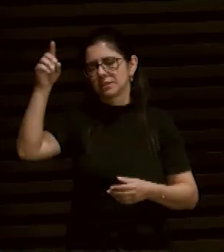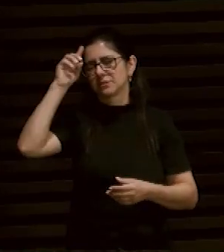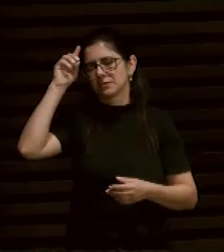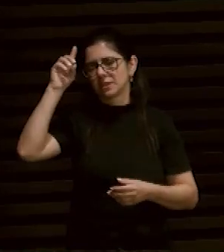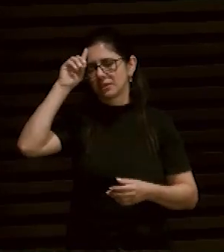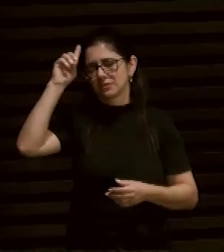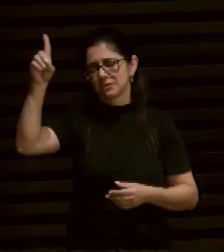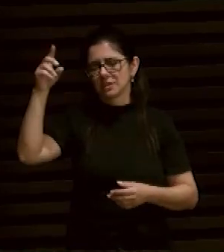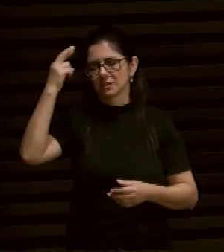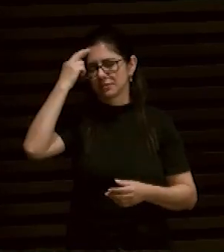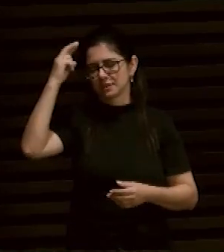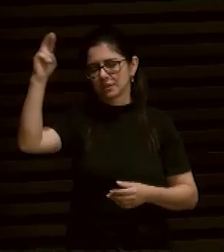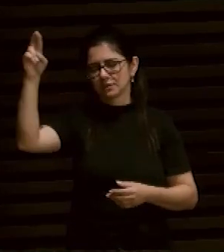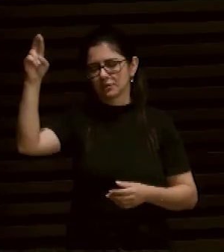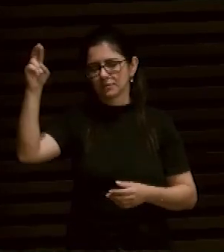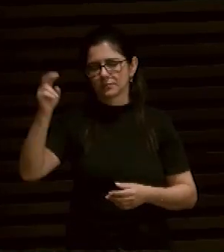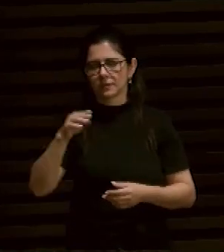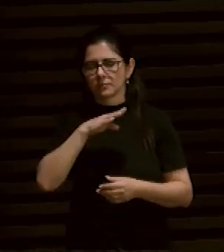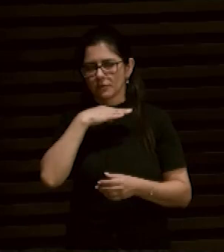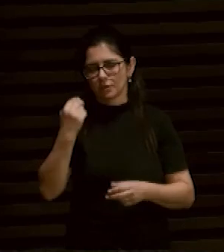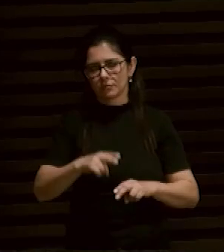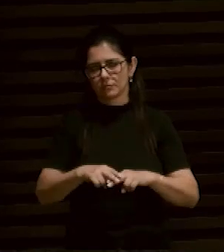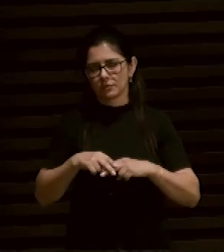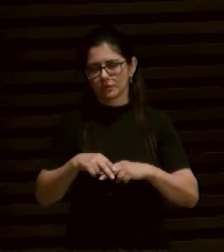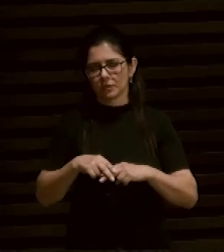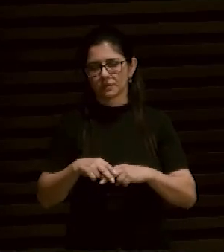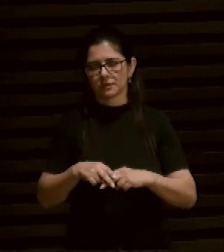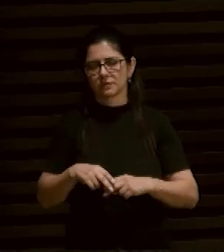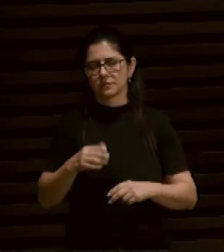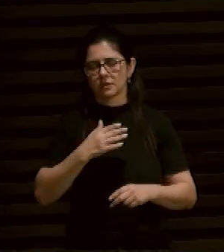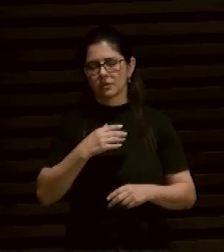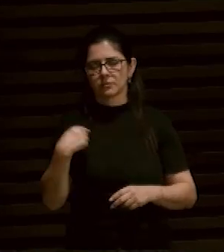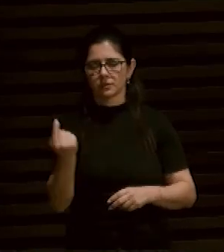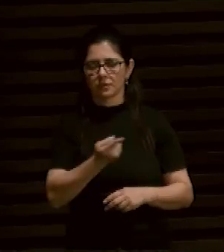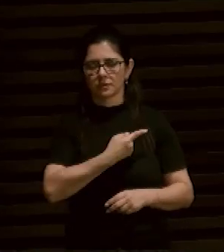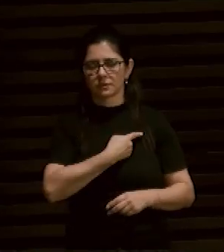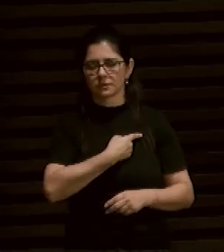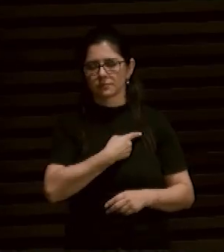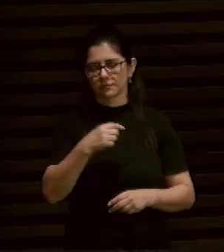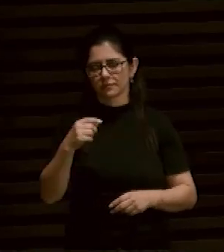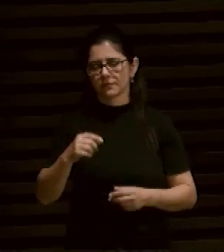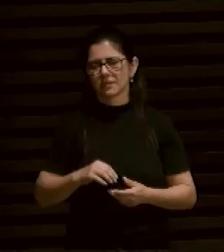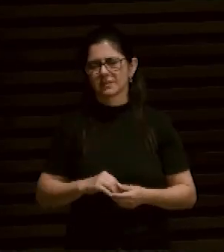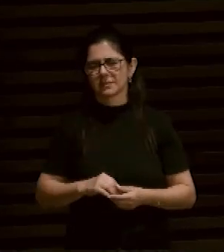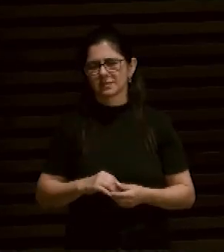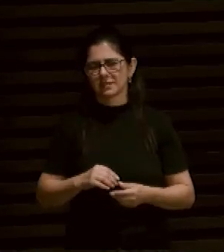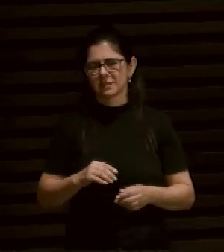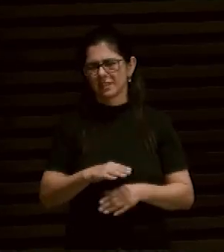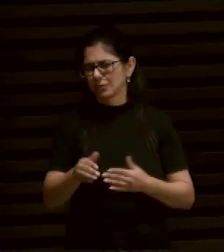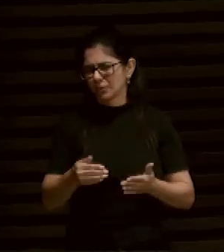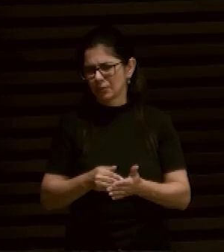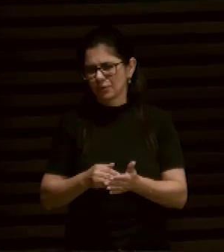que Teu Filho morreu e por nós também ressuscitou, Pai. Que a gente não perca esse dia, mas que em tudo que nós fizermos,